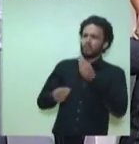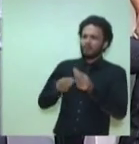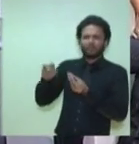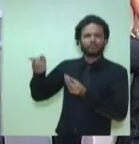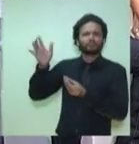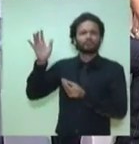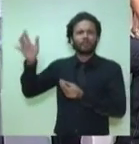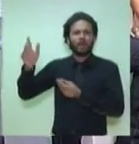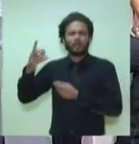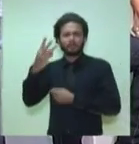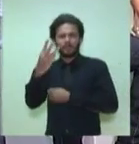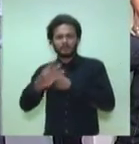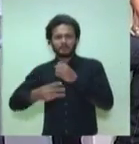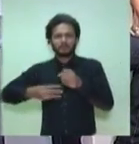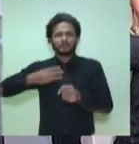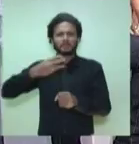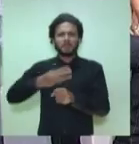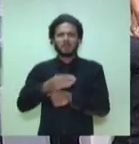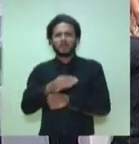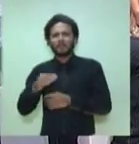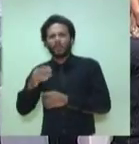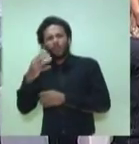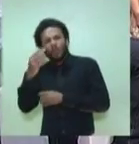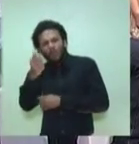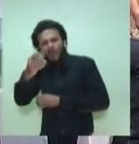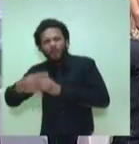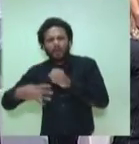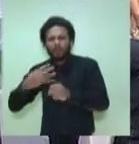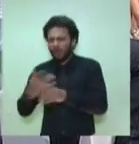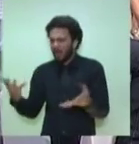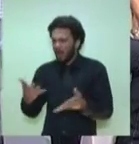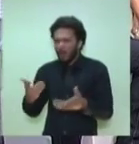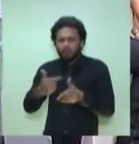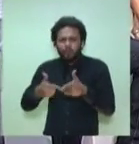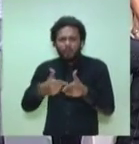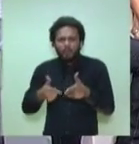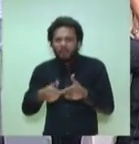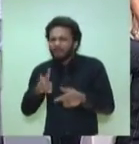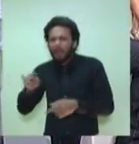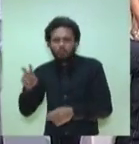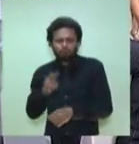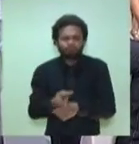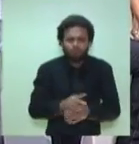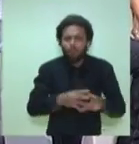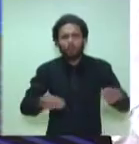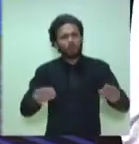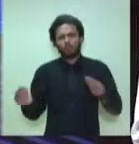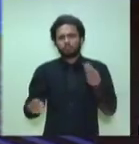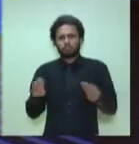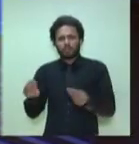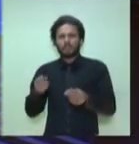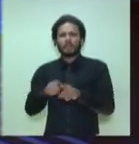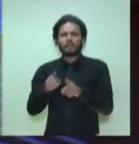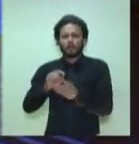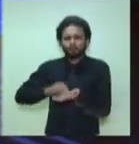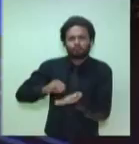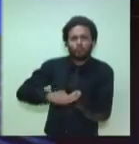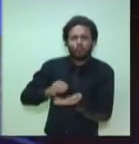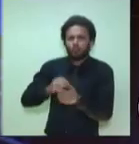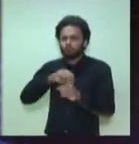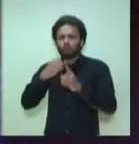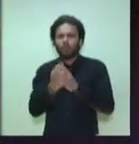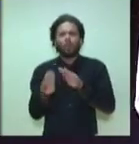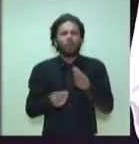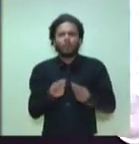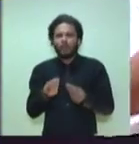administrou 3 anos e meio, quase 4 anos, dizer que agora vai resolver. Agora ele vai resolver os RDAs, agora ele vai resolver a tarifa social, agora ele vai